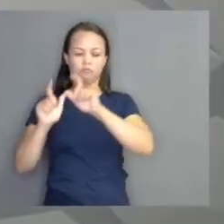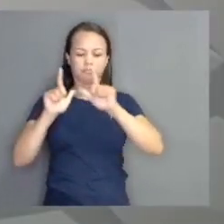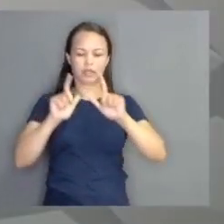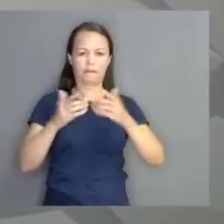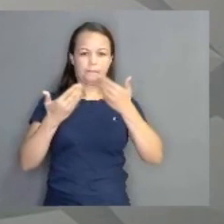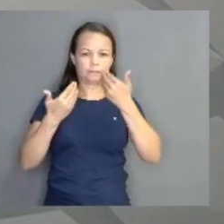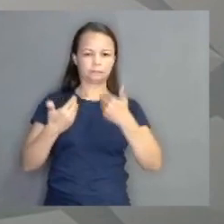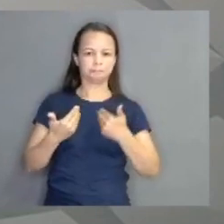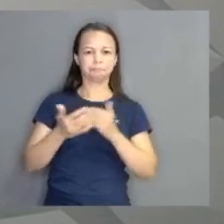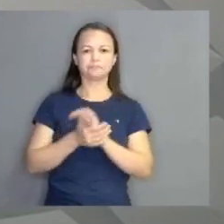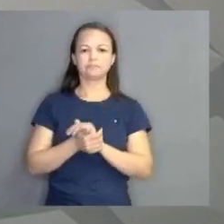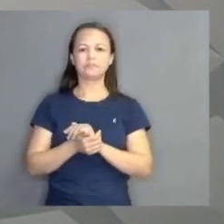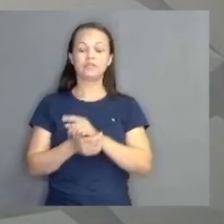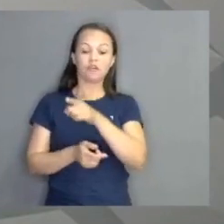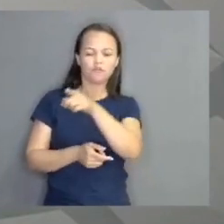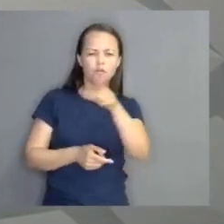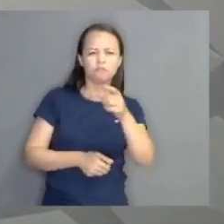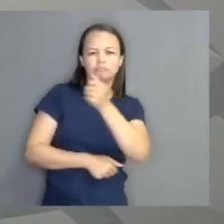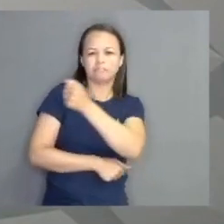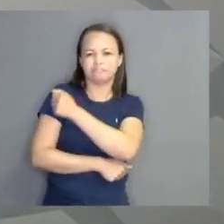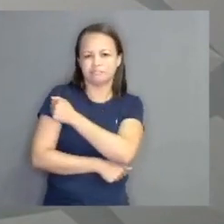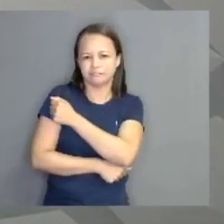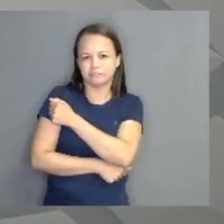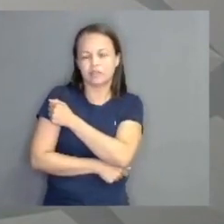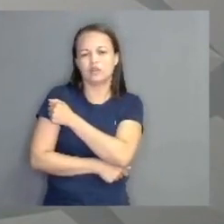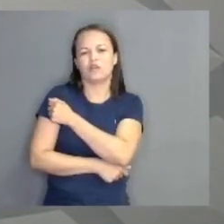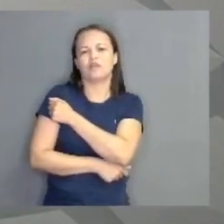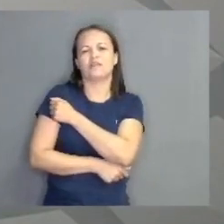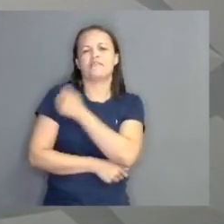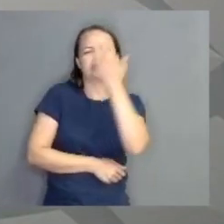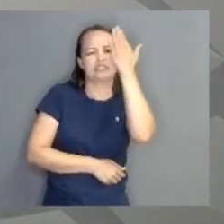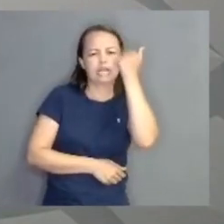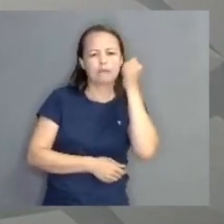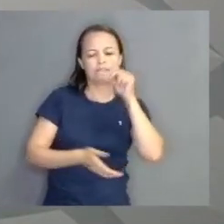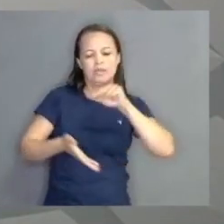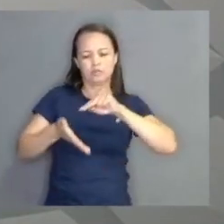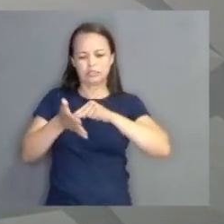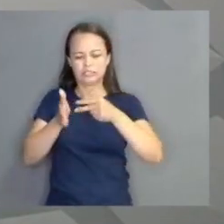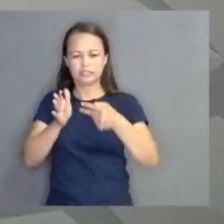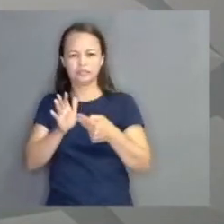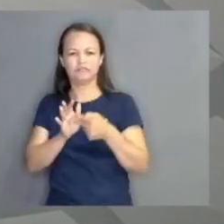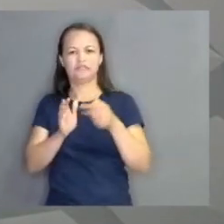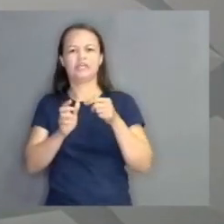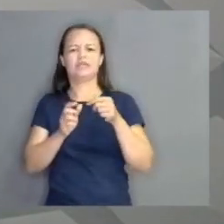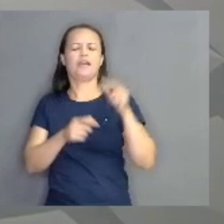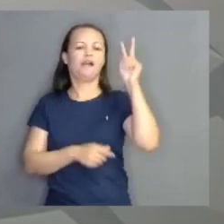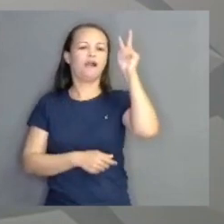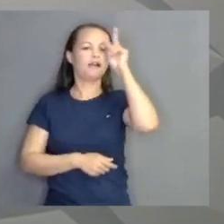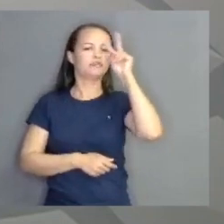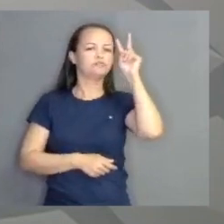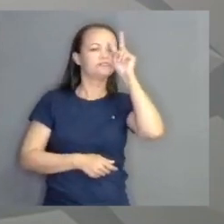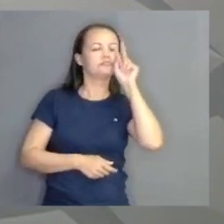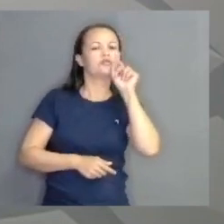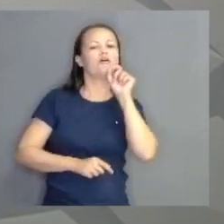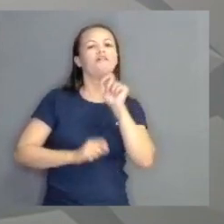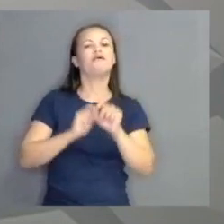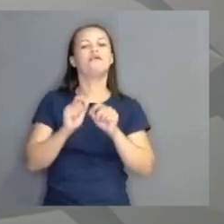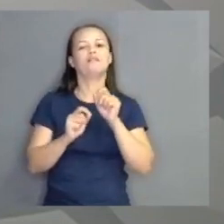Você, aluno, vai saber o que significa a história, né? Você